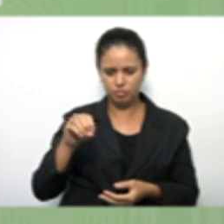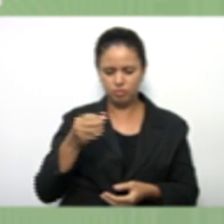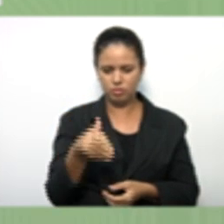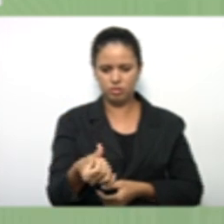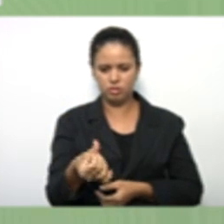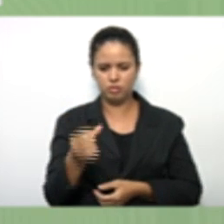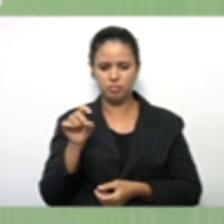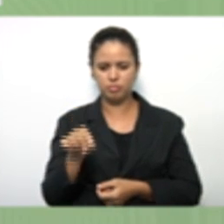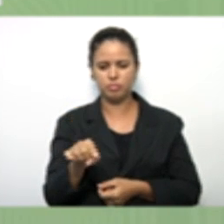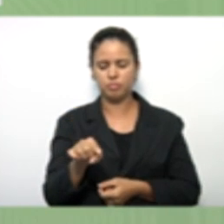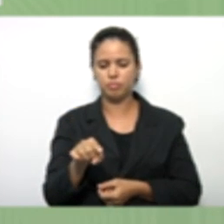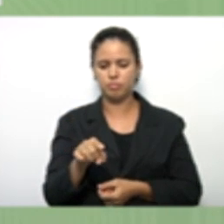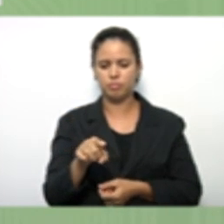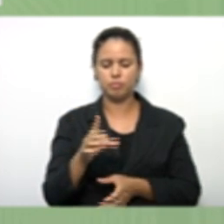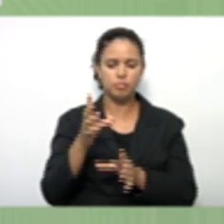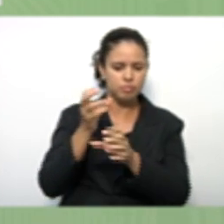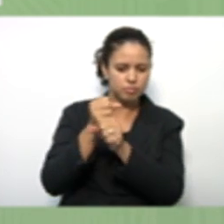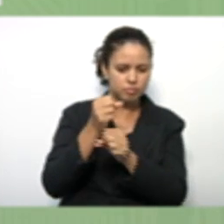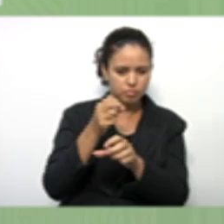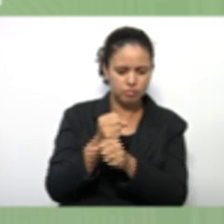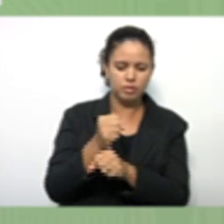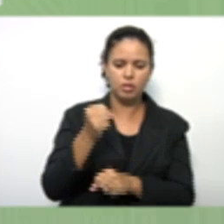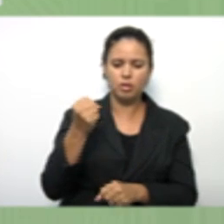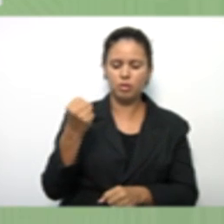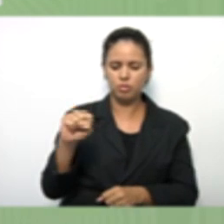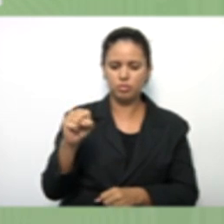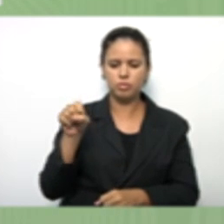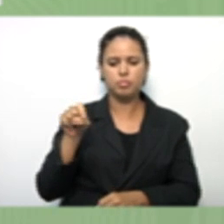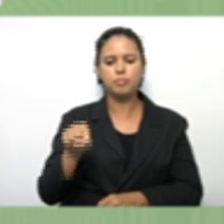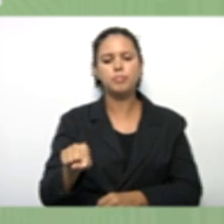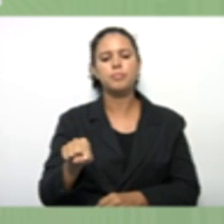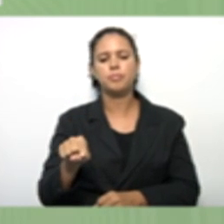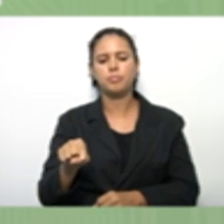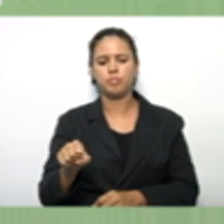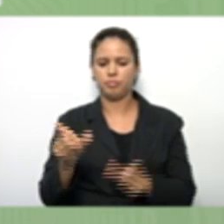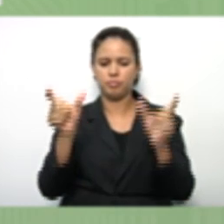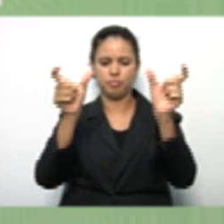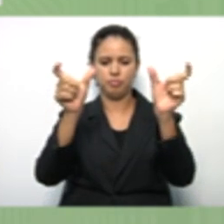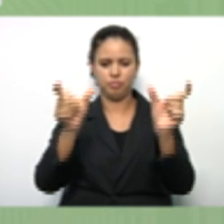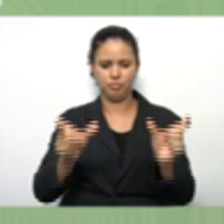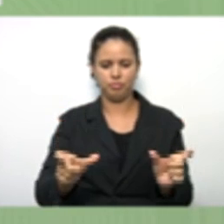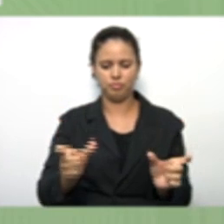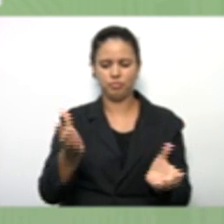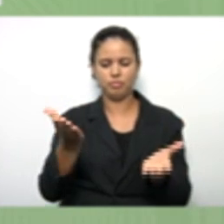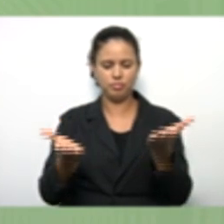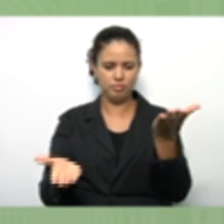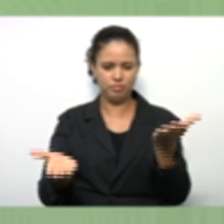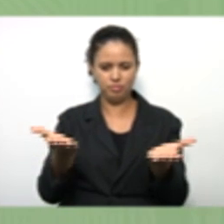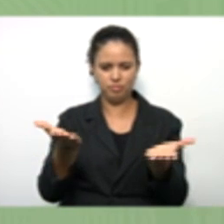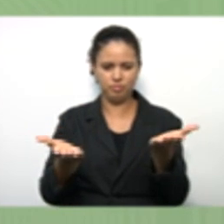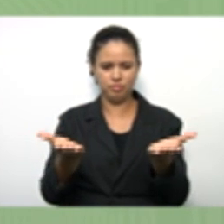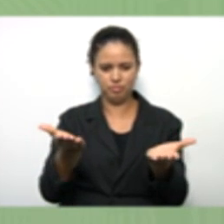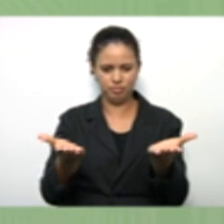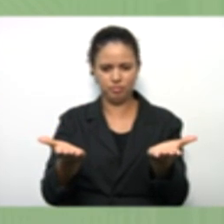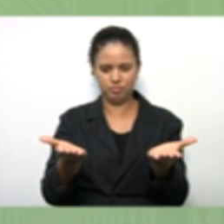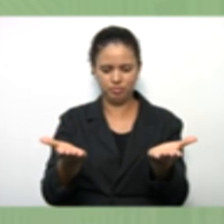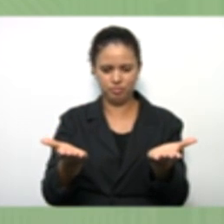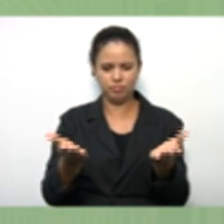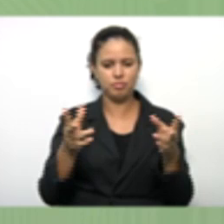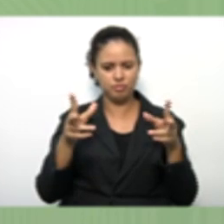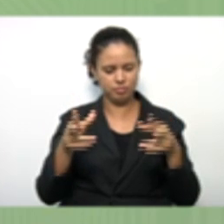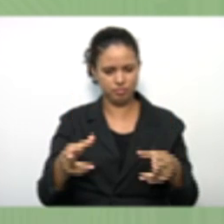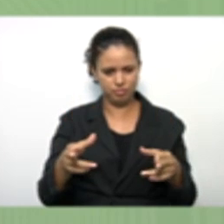aqui, que em forma de uma balança, o total desse lado é igual ao total do outro lado. Então, nós